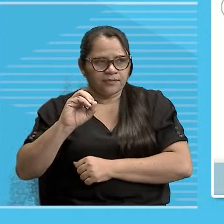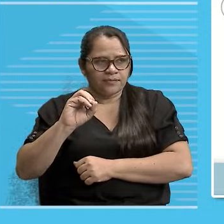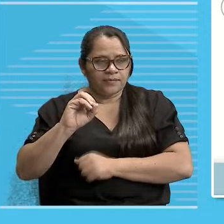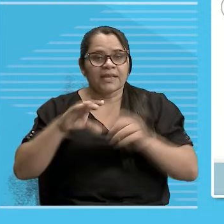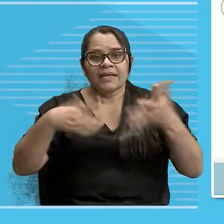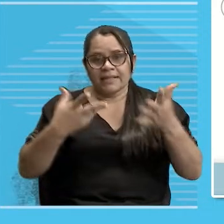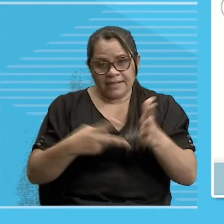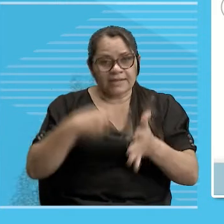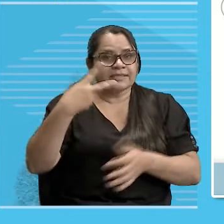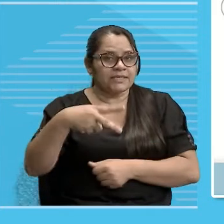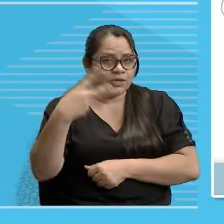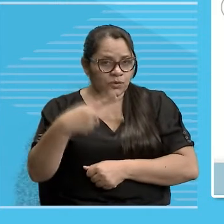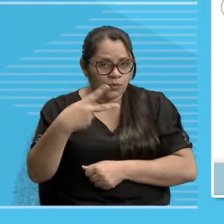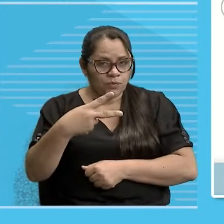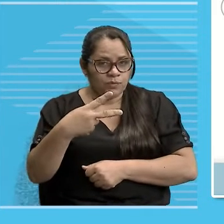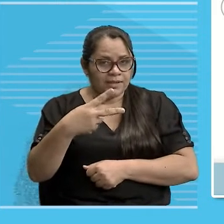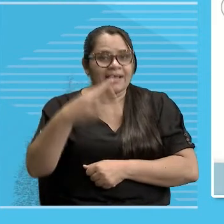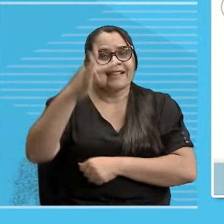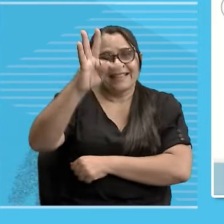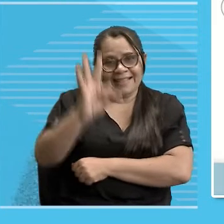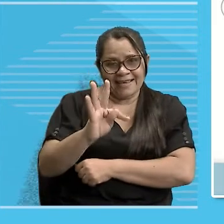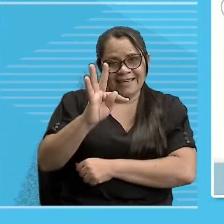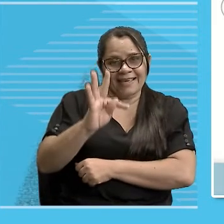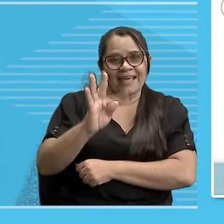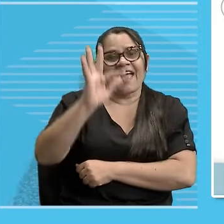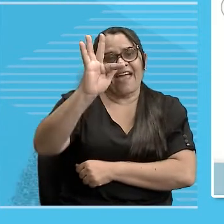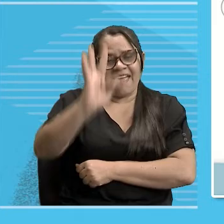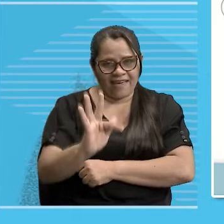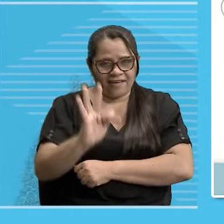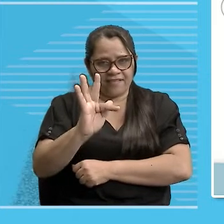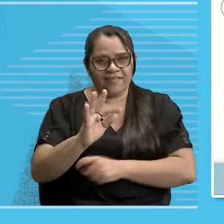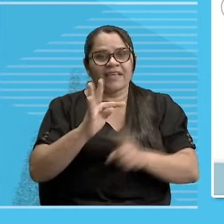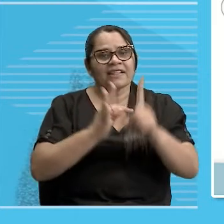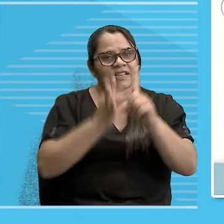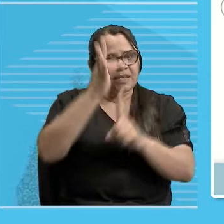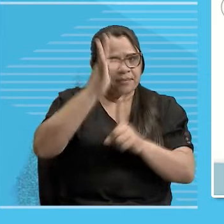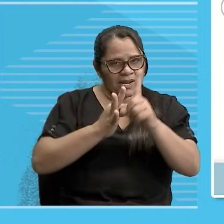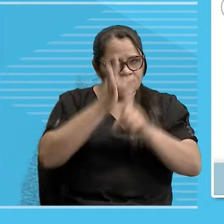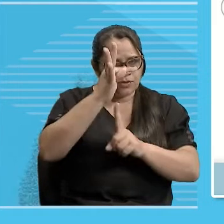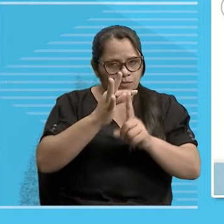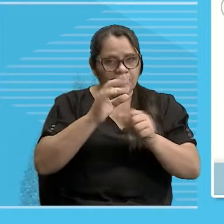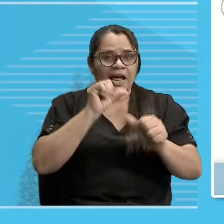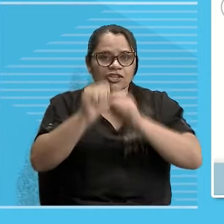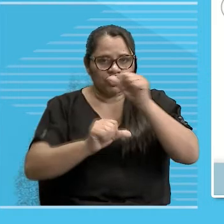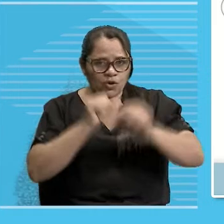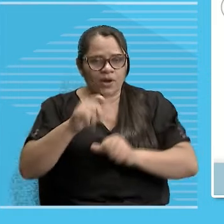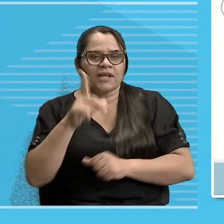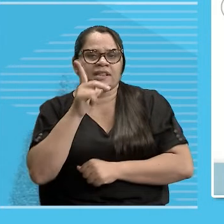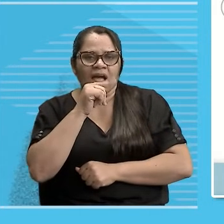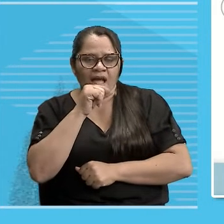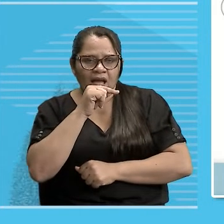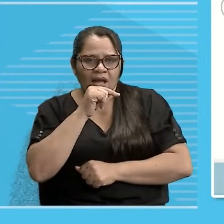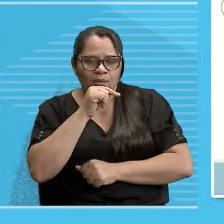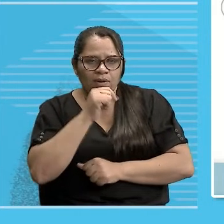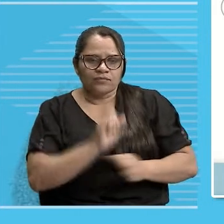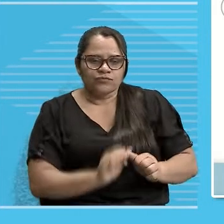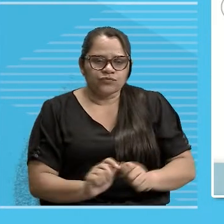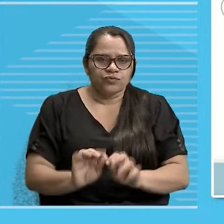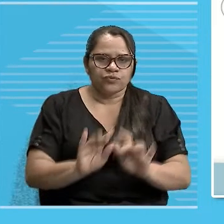E na segunda escala, a água passa para o estado gasoso